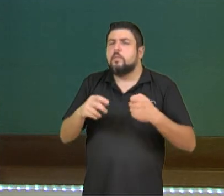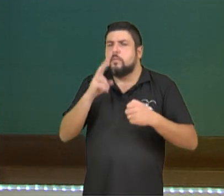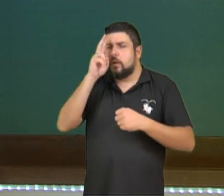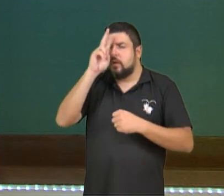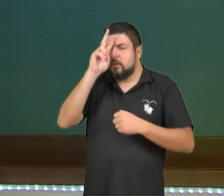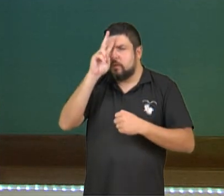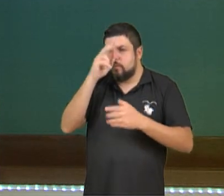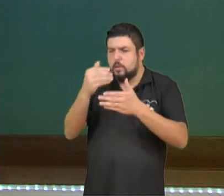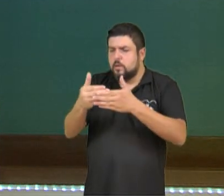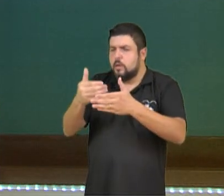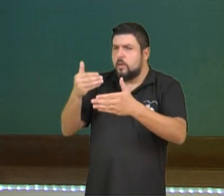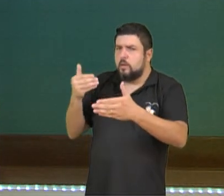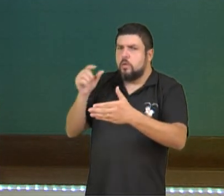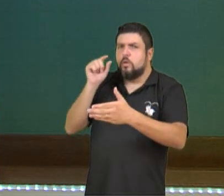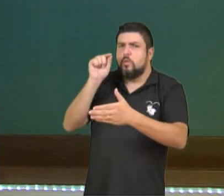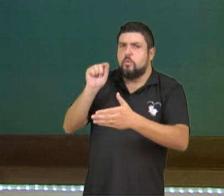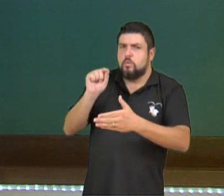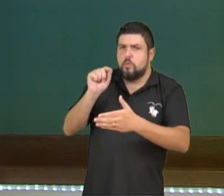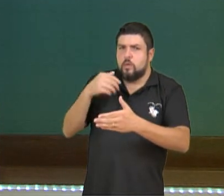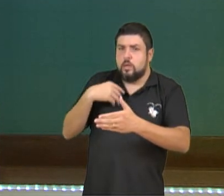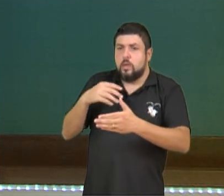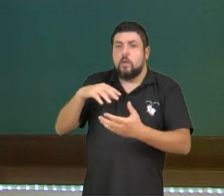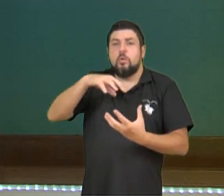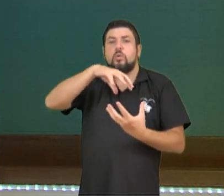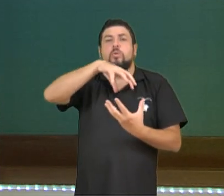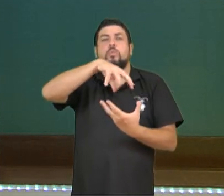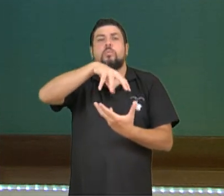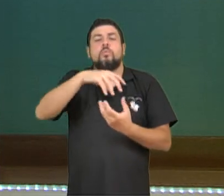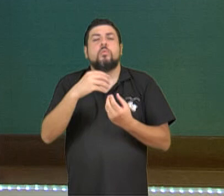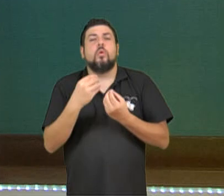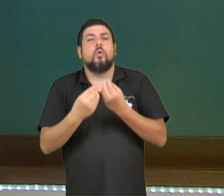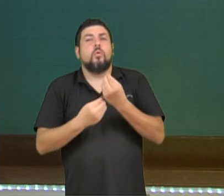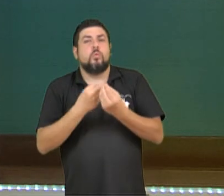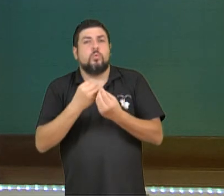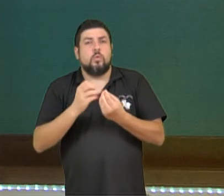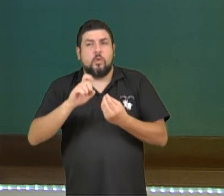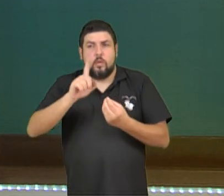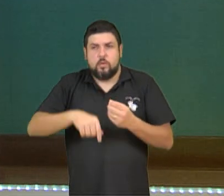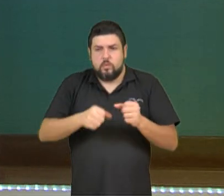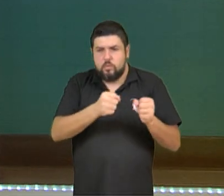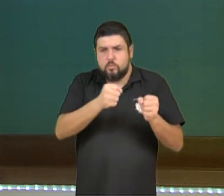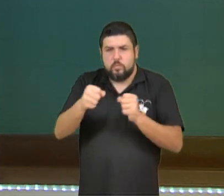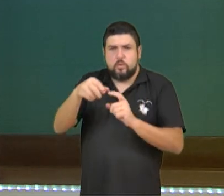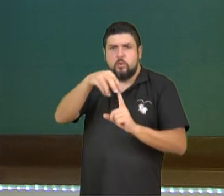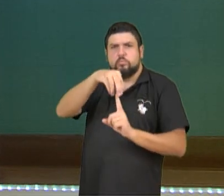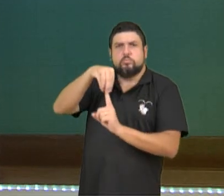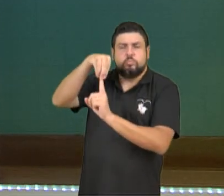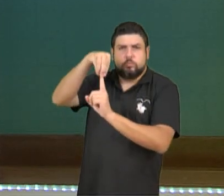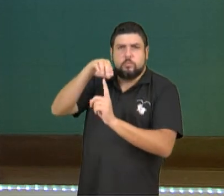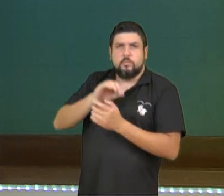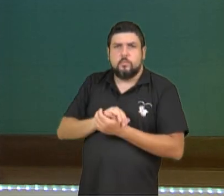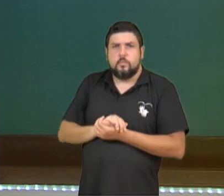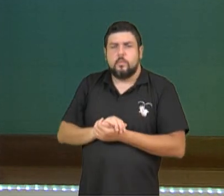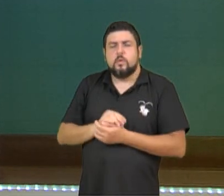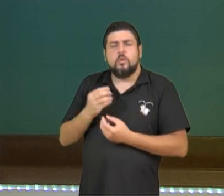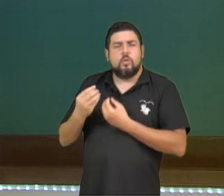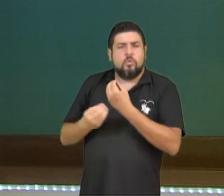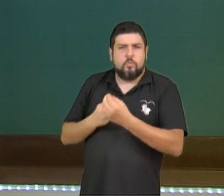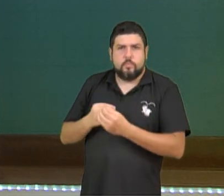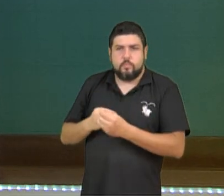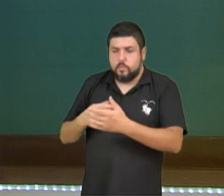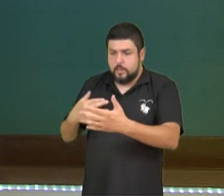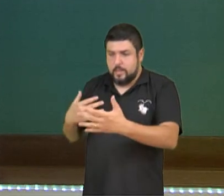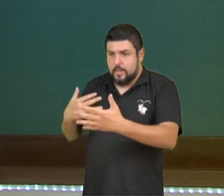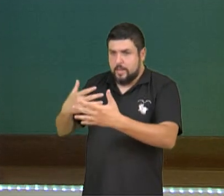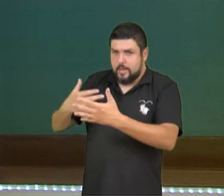mundo tinha deixado de se estruturar em uma formatação de poder. Qual? Até a Primeira Guerra Mundial